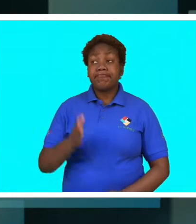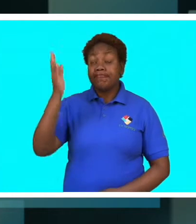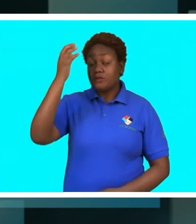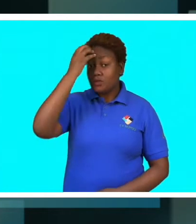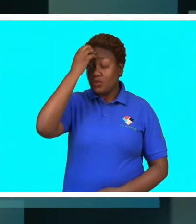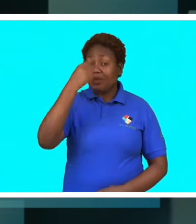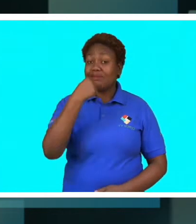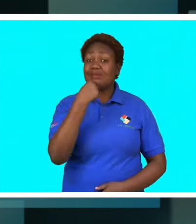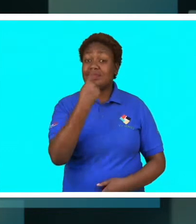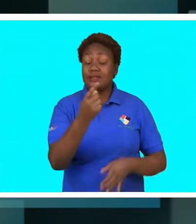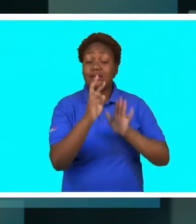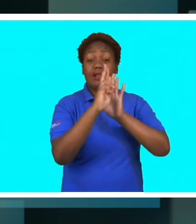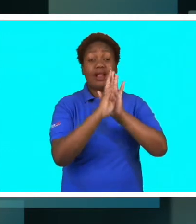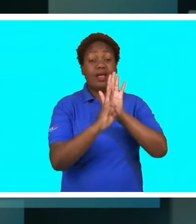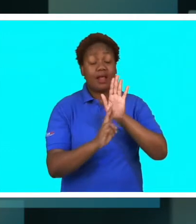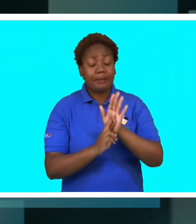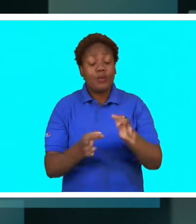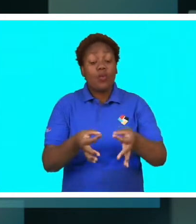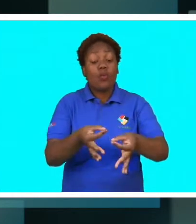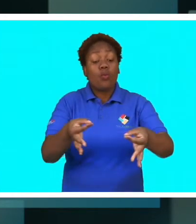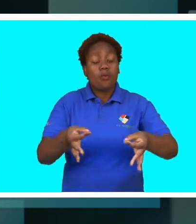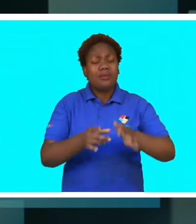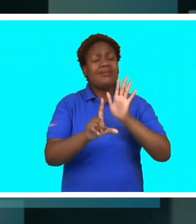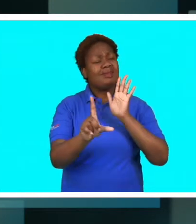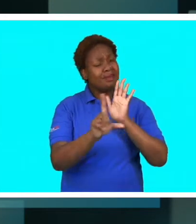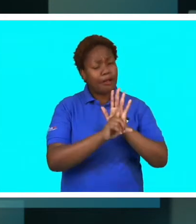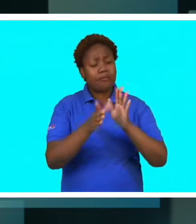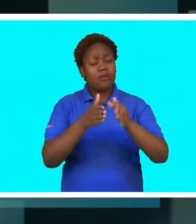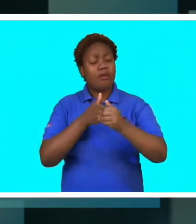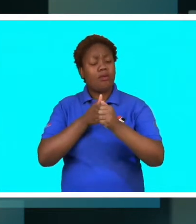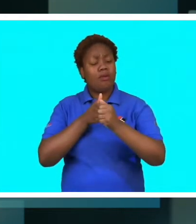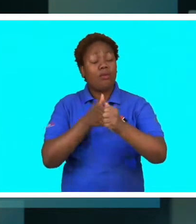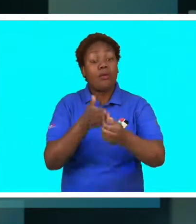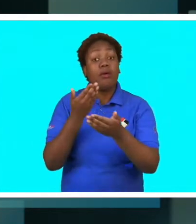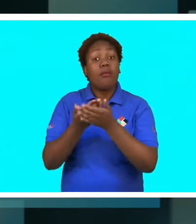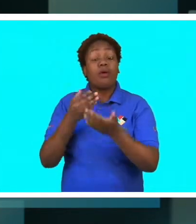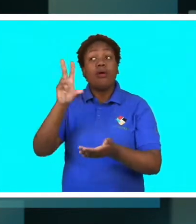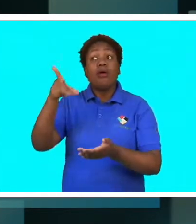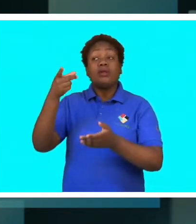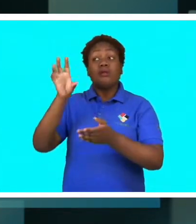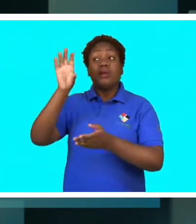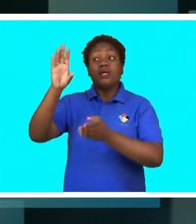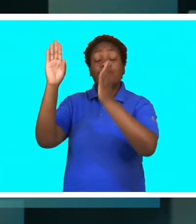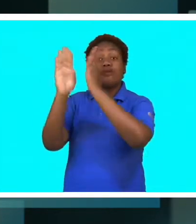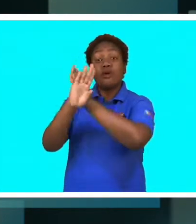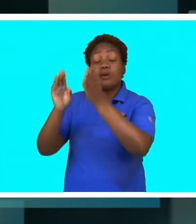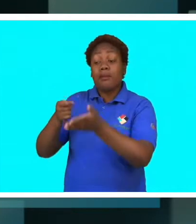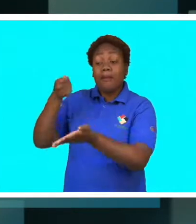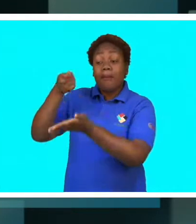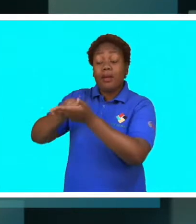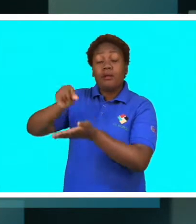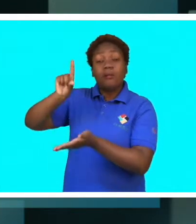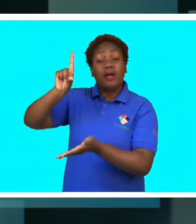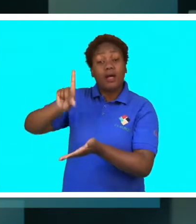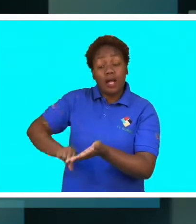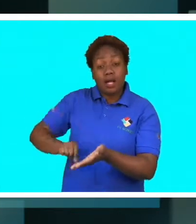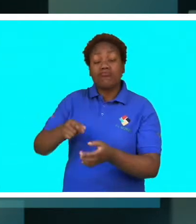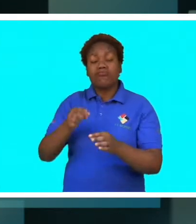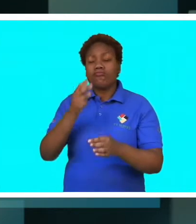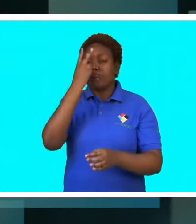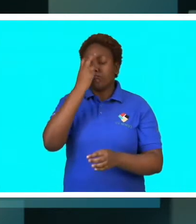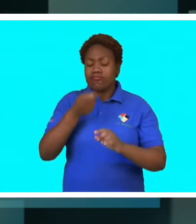Por sua vez, o governo assegurou existir um mecanismo de redução do custo, devendo para o efeito